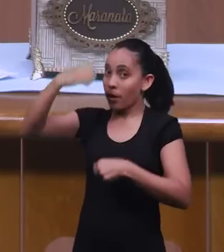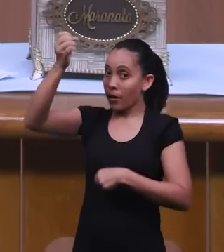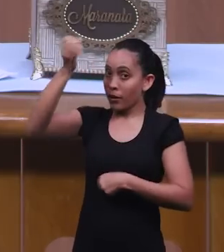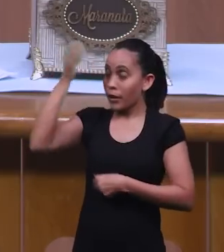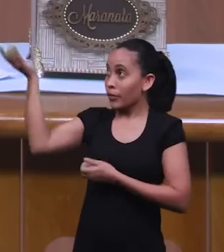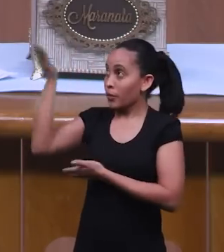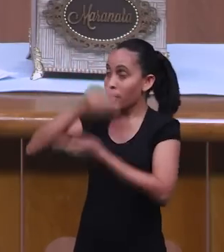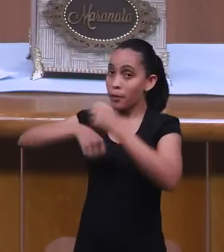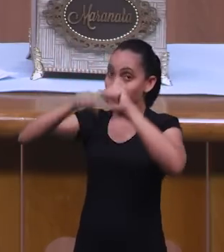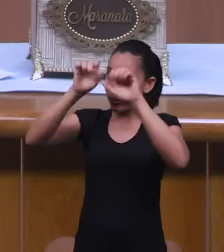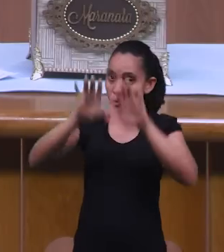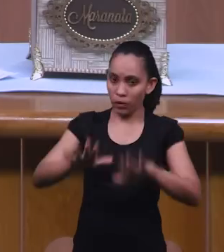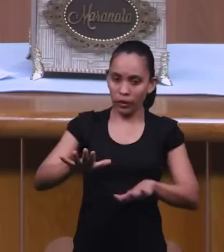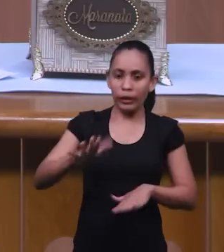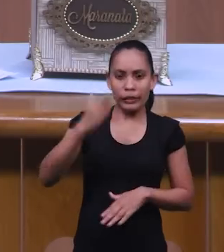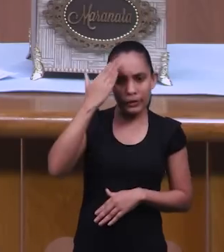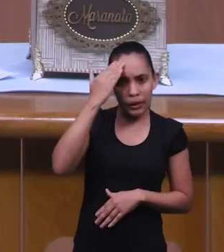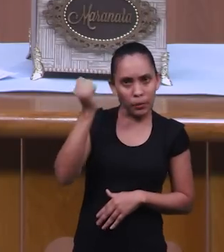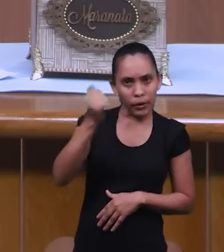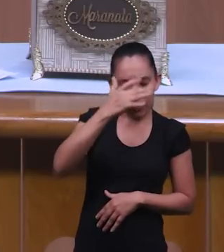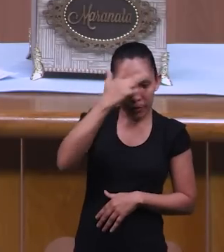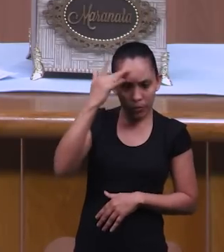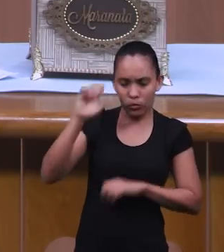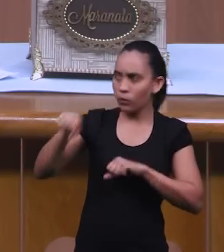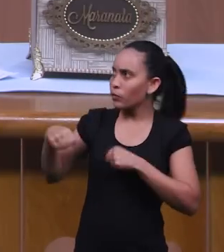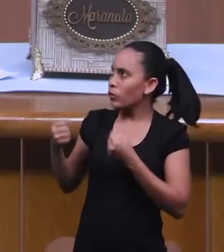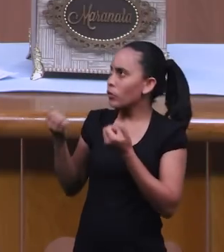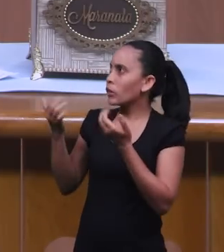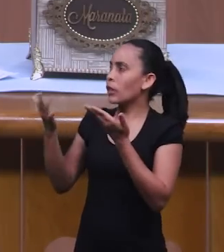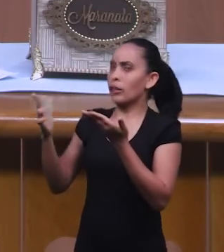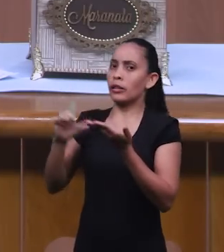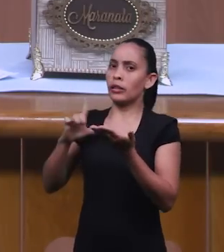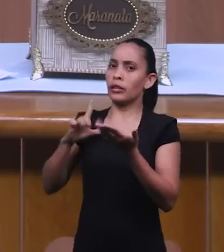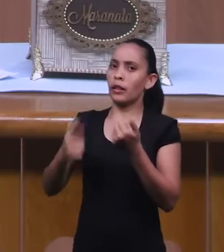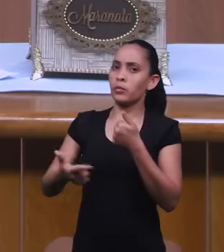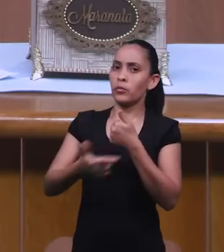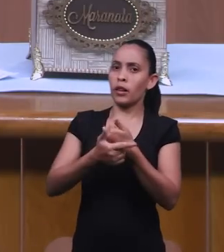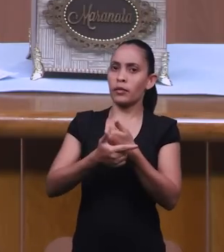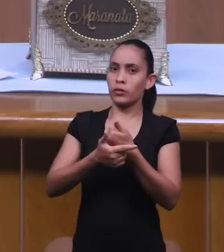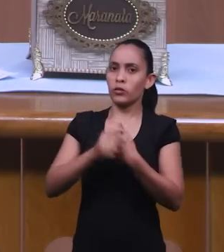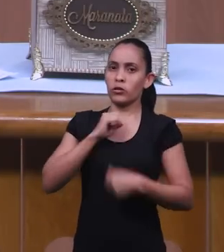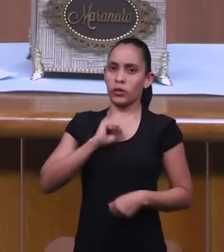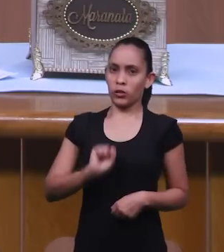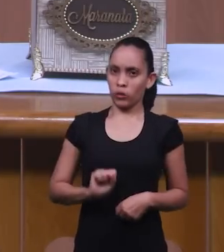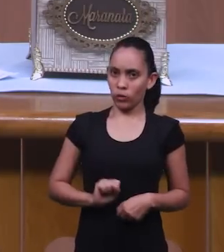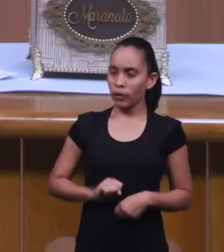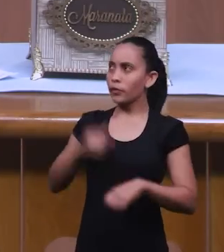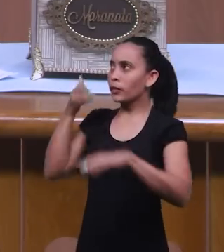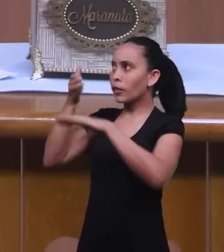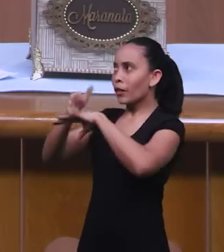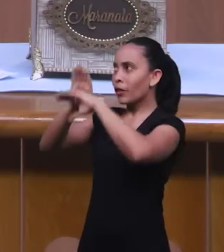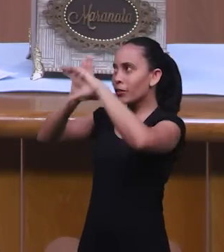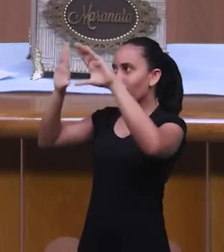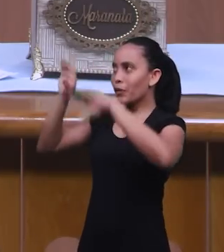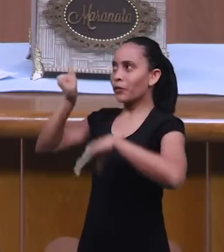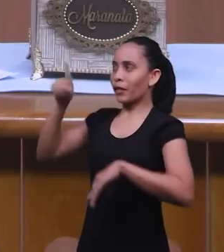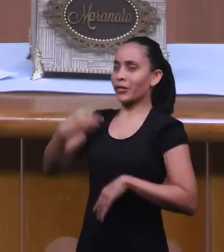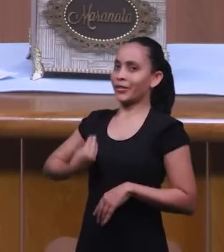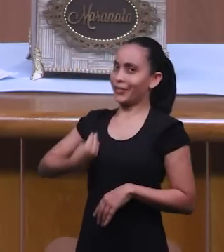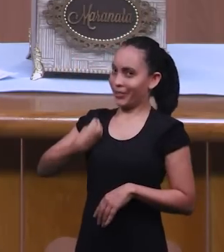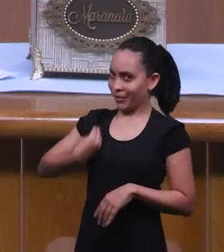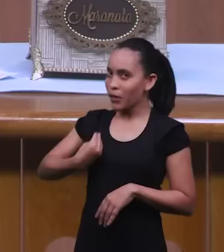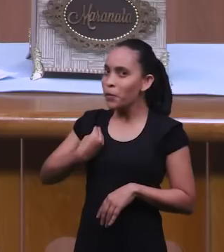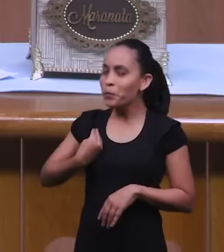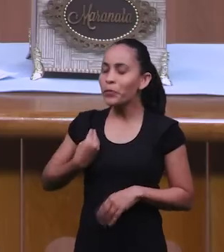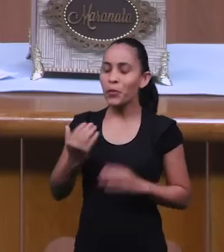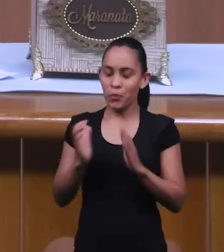bênçãos do Senhor e saber que os ofertantes receberam ministrações sacerdotais, passaram a pertencer ao reino de Deus. Pertence ao